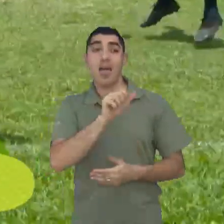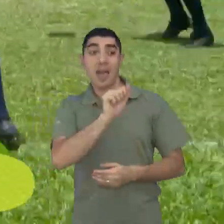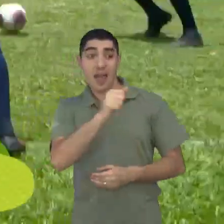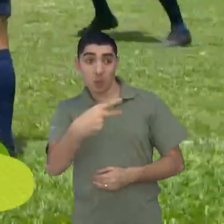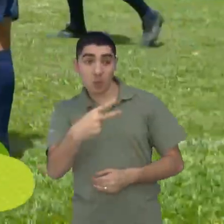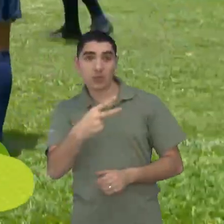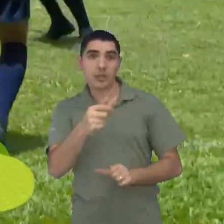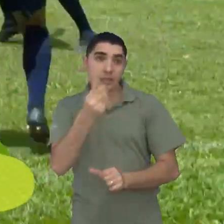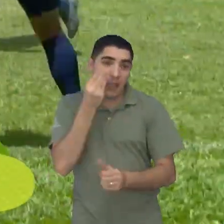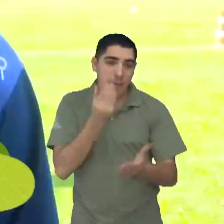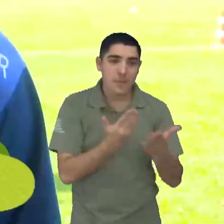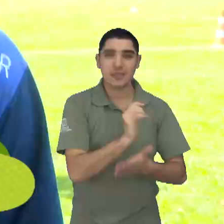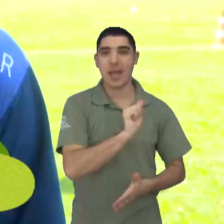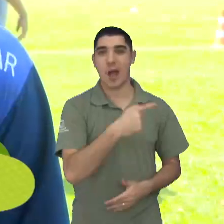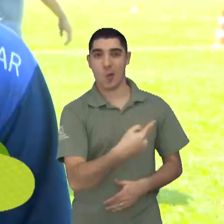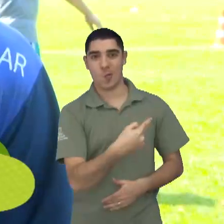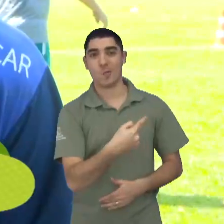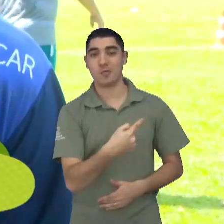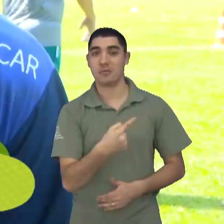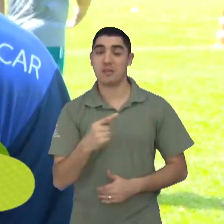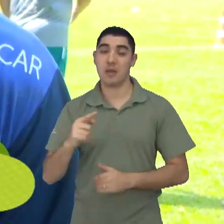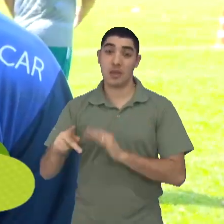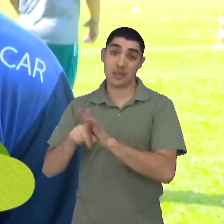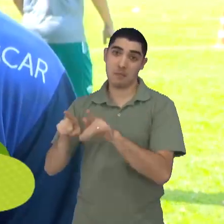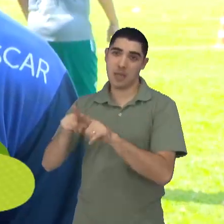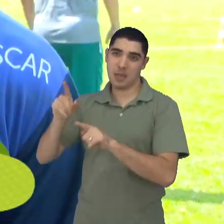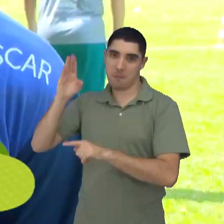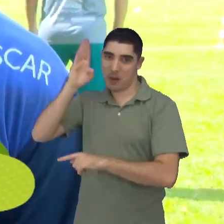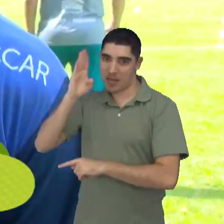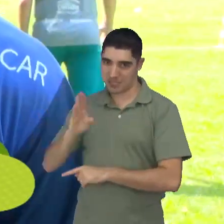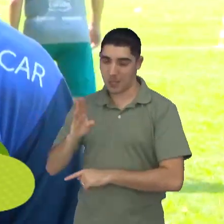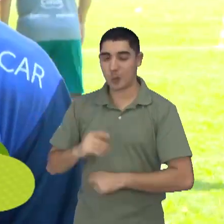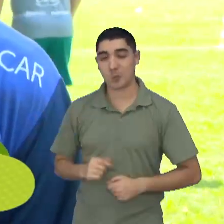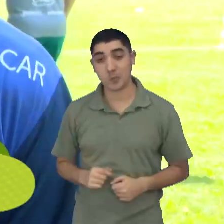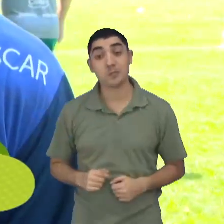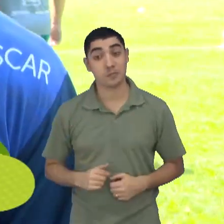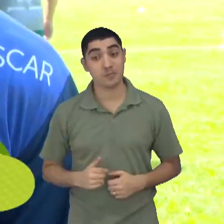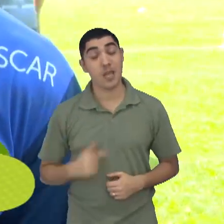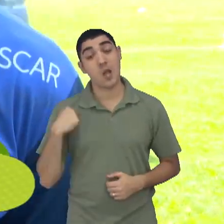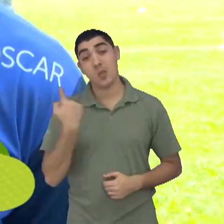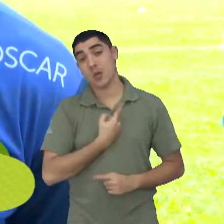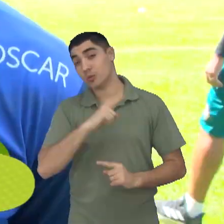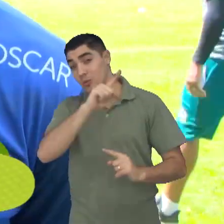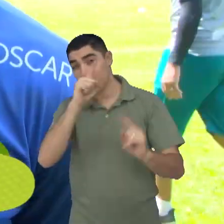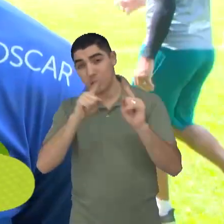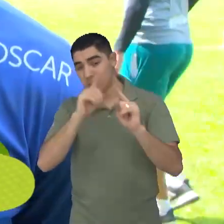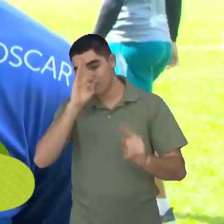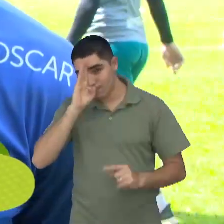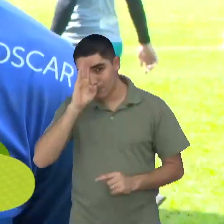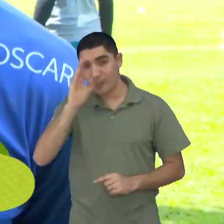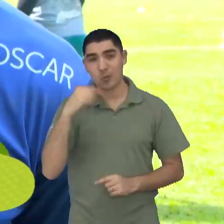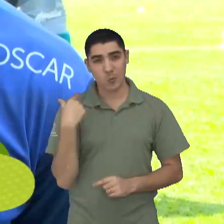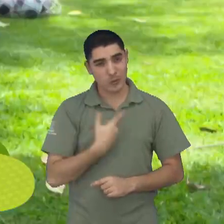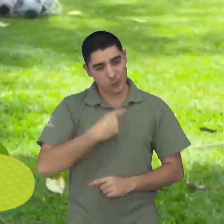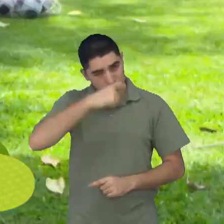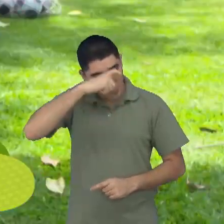em 2024. Acho que é o sonho, é o objetivo da equipe e a gente vai trabalhar buscando isso. A mentalidade